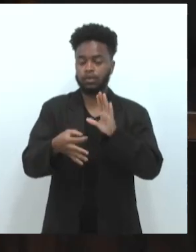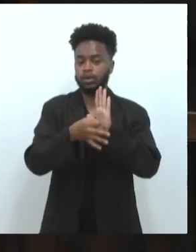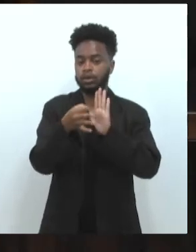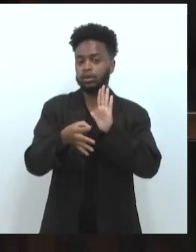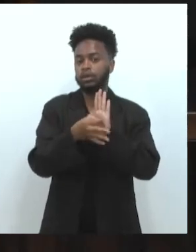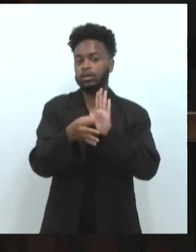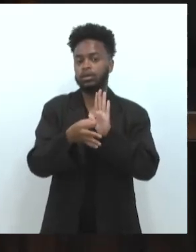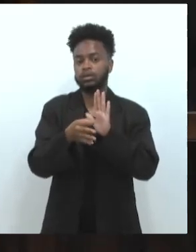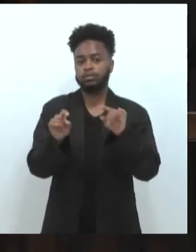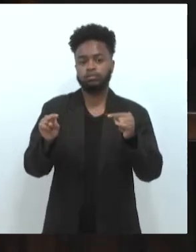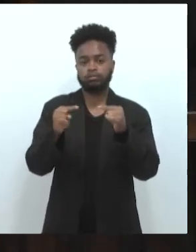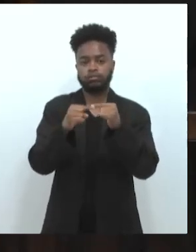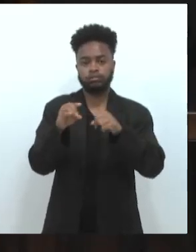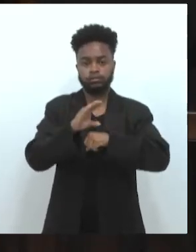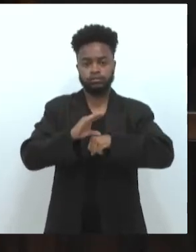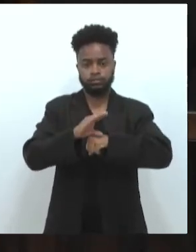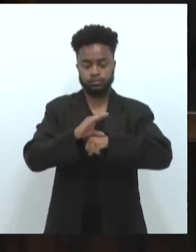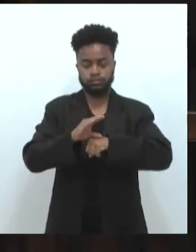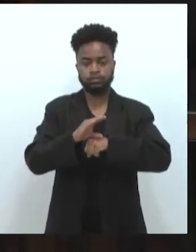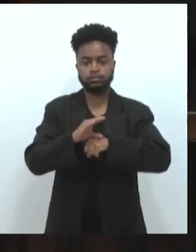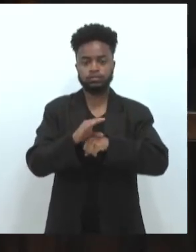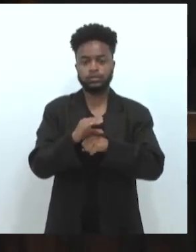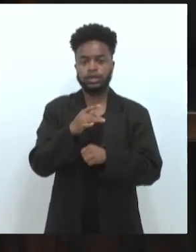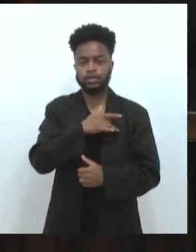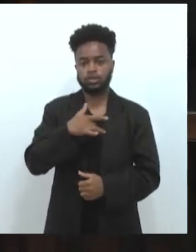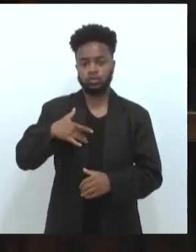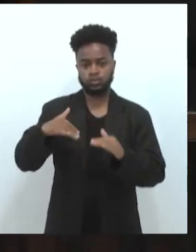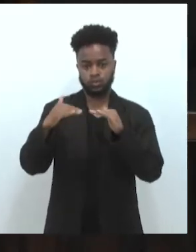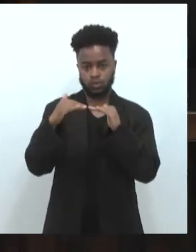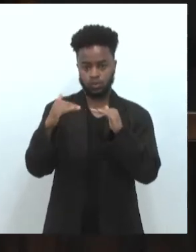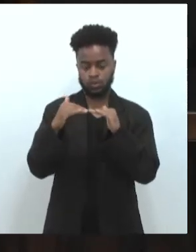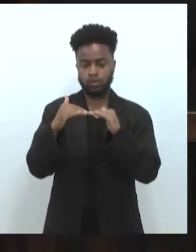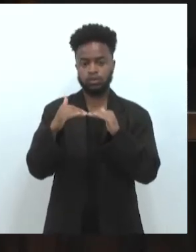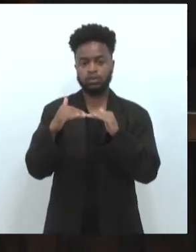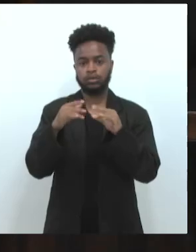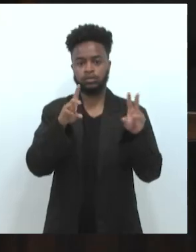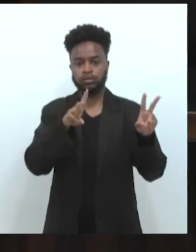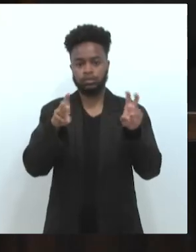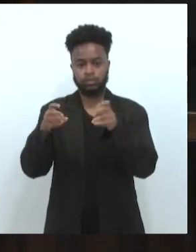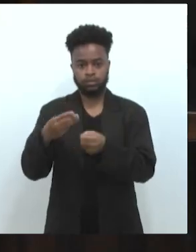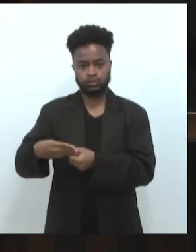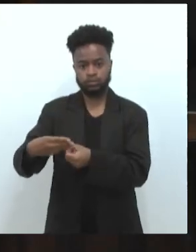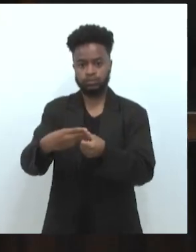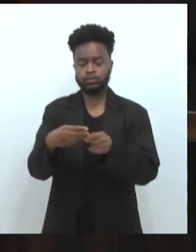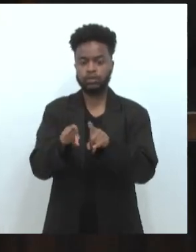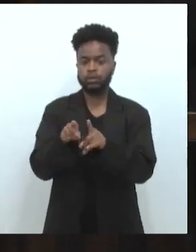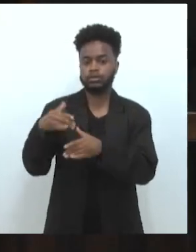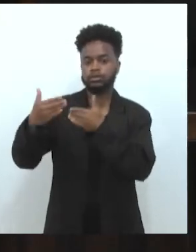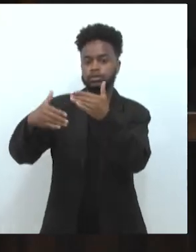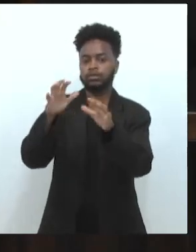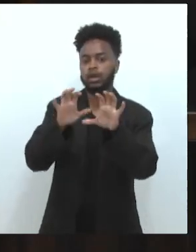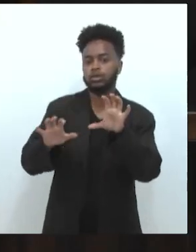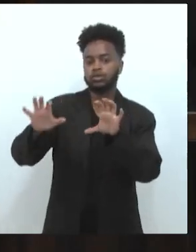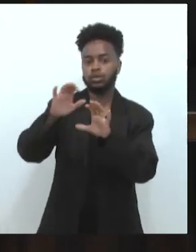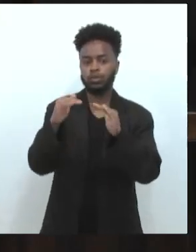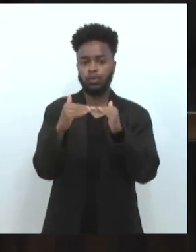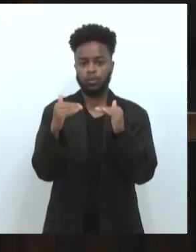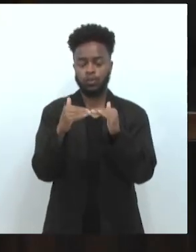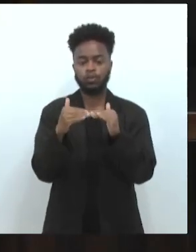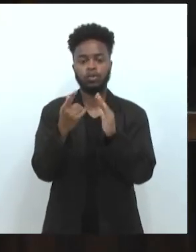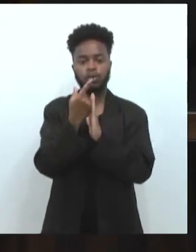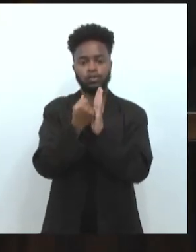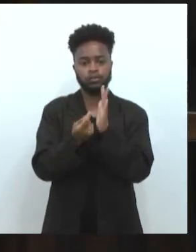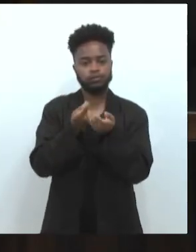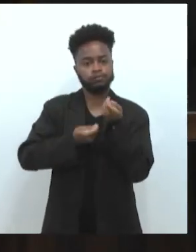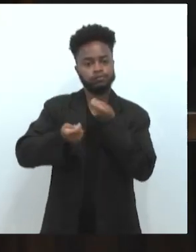Justiça pela constitucionalidade, saúde favorável, assuntos municipais e desenvolvimento regional favorável,